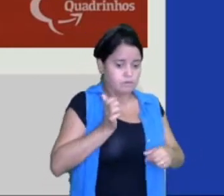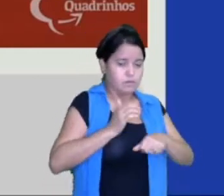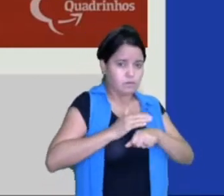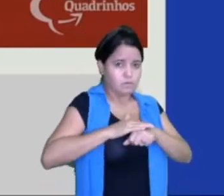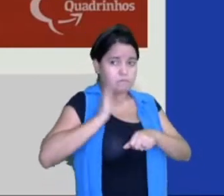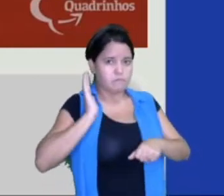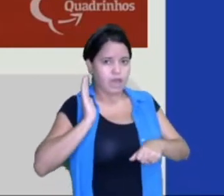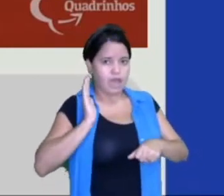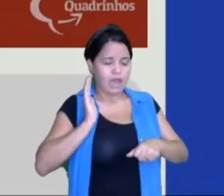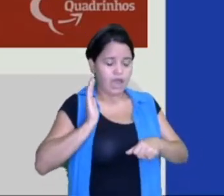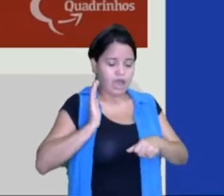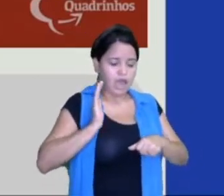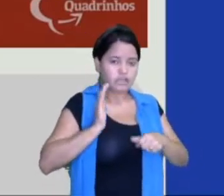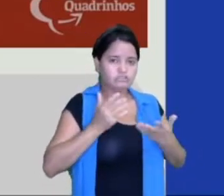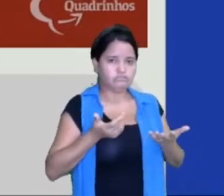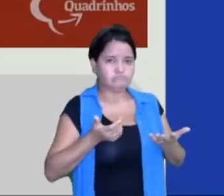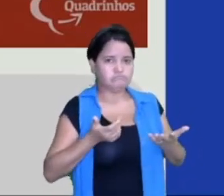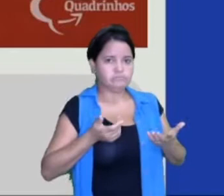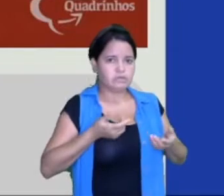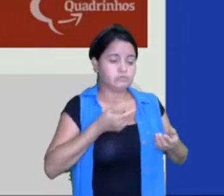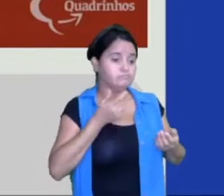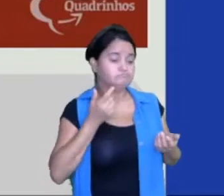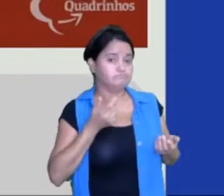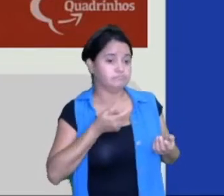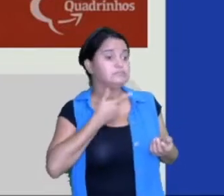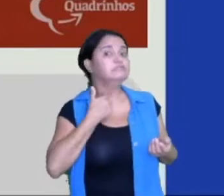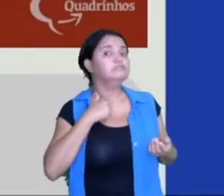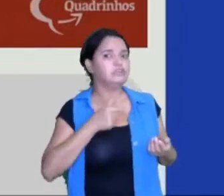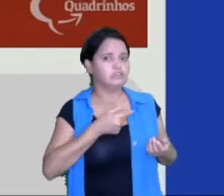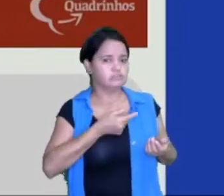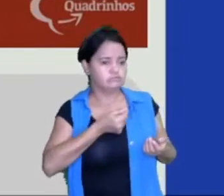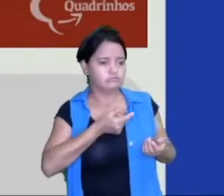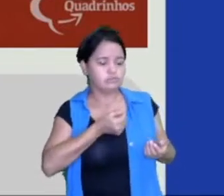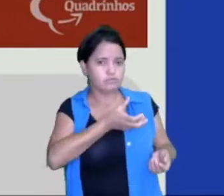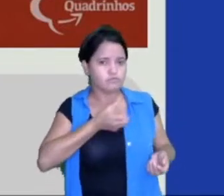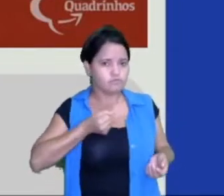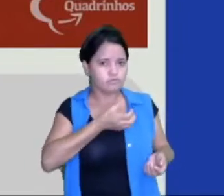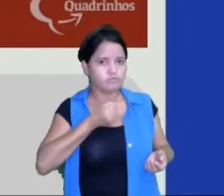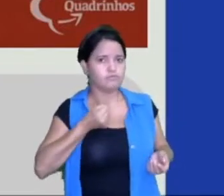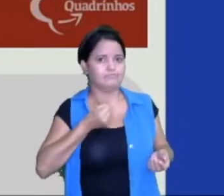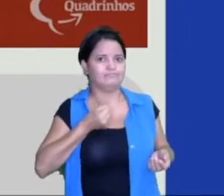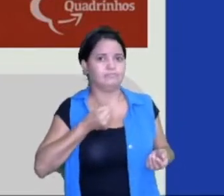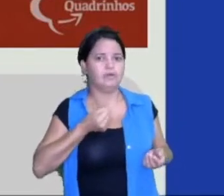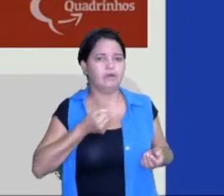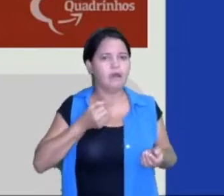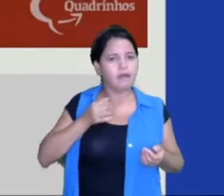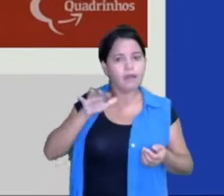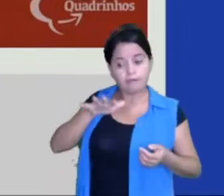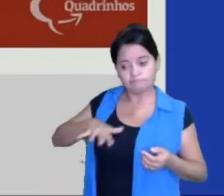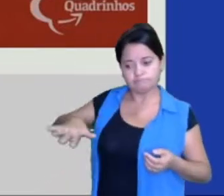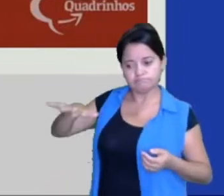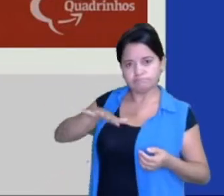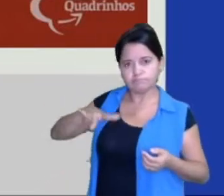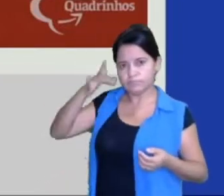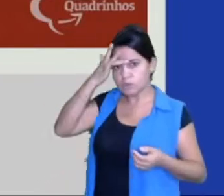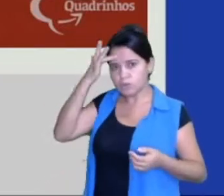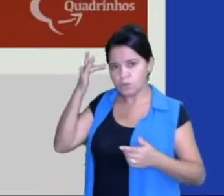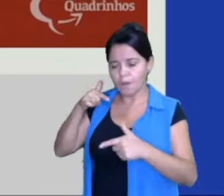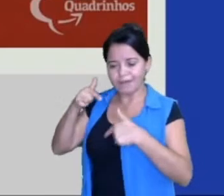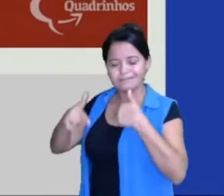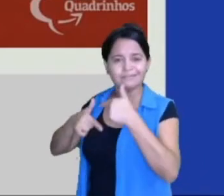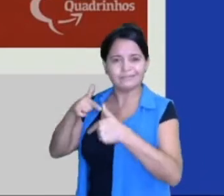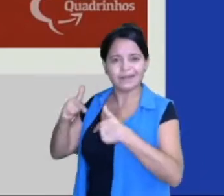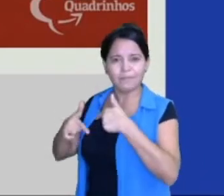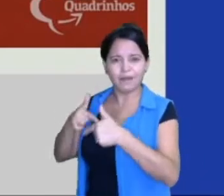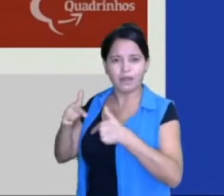sempre fala. E a base, que seria a massa de trabalhadores, deveria saber da sua importância, porque